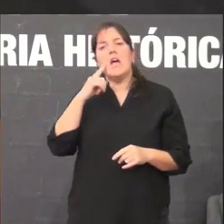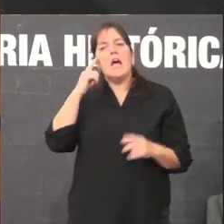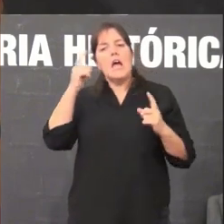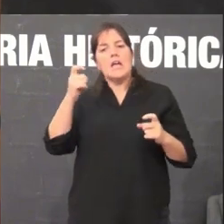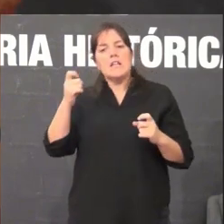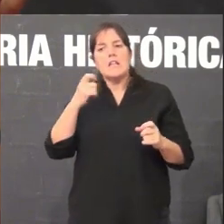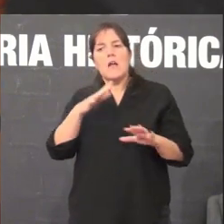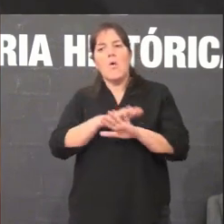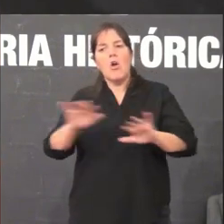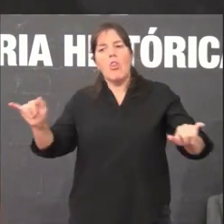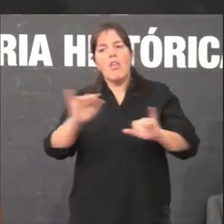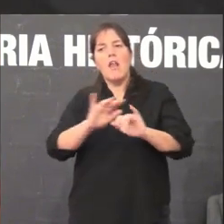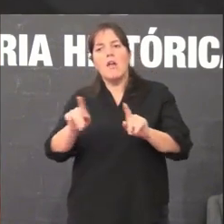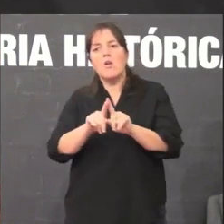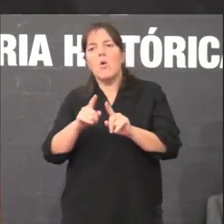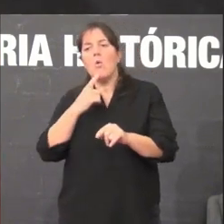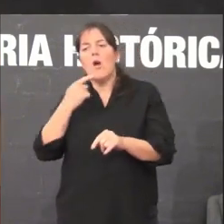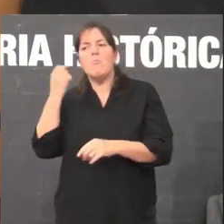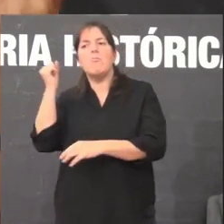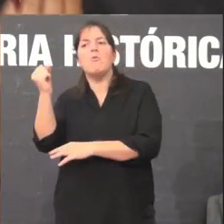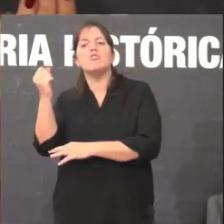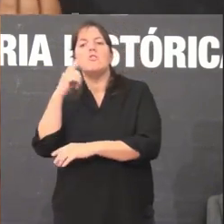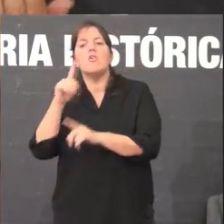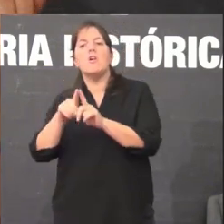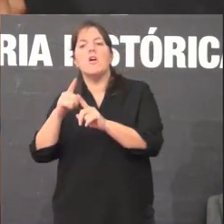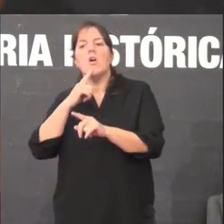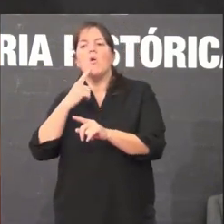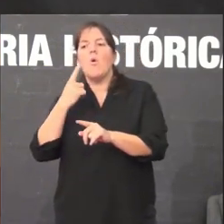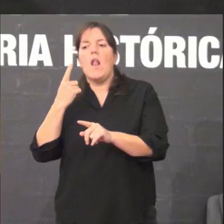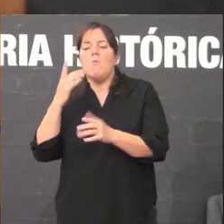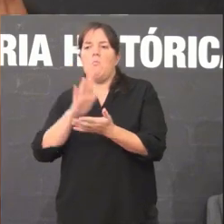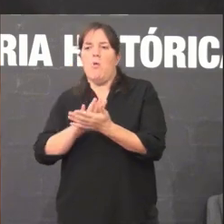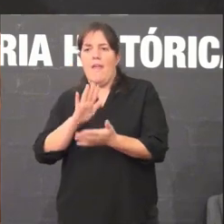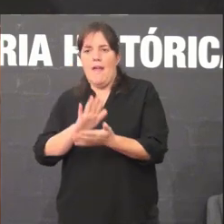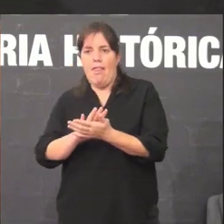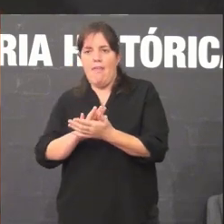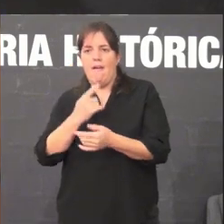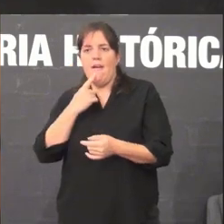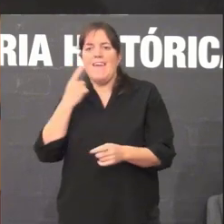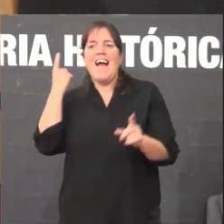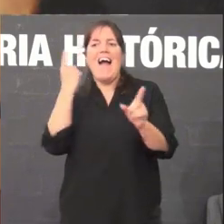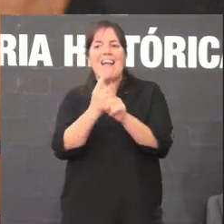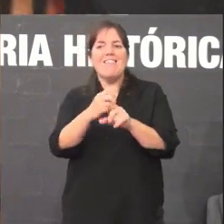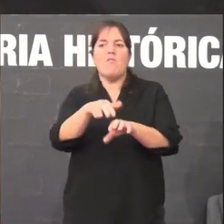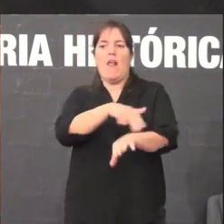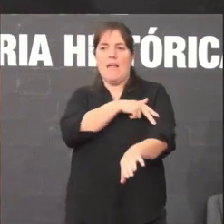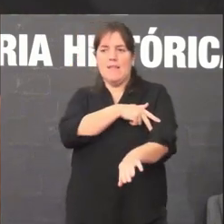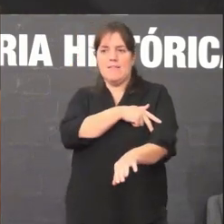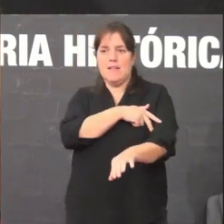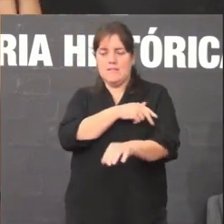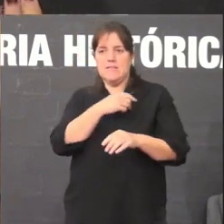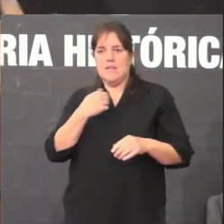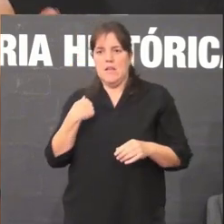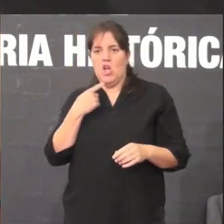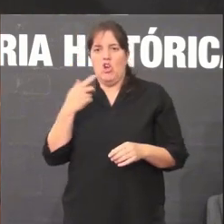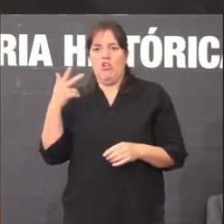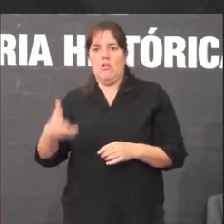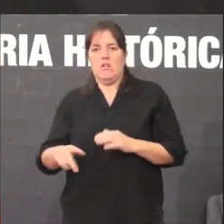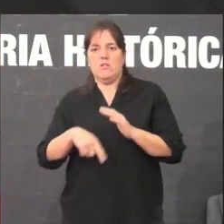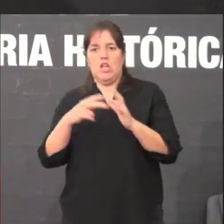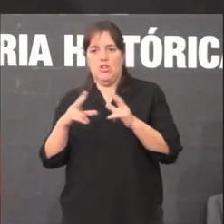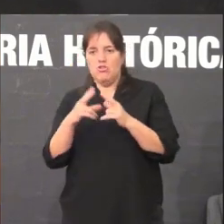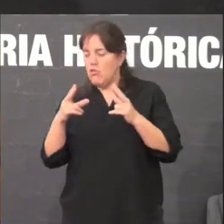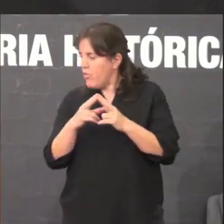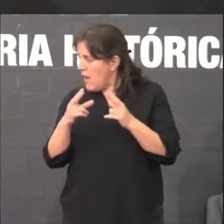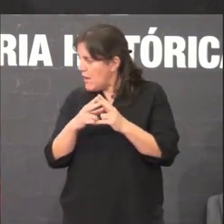setores moderados das oposições antissalazaristas e antifranquistas com as elites sociais que tinham sustentado